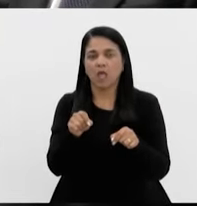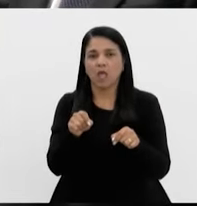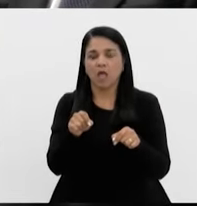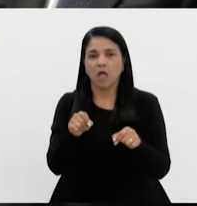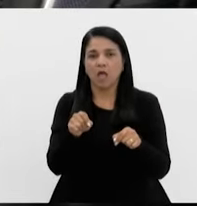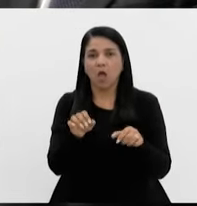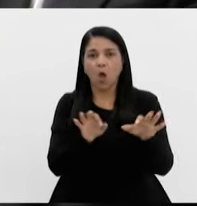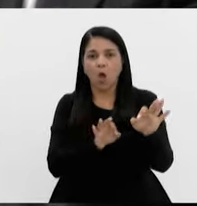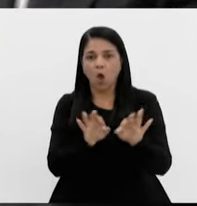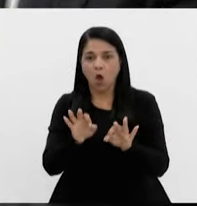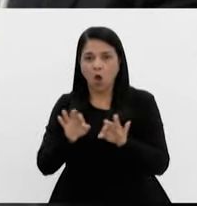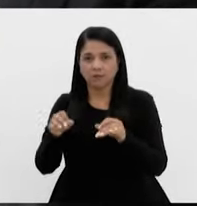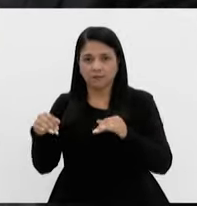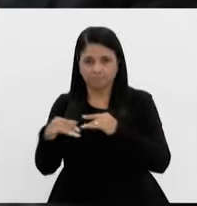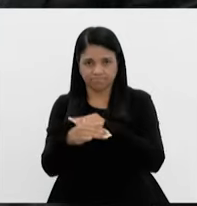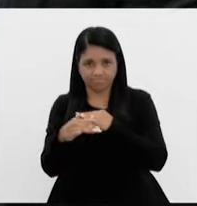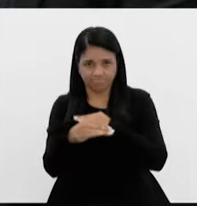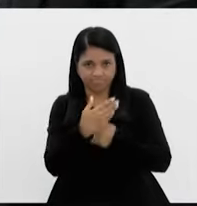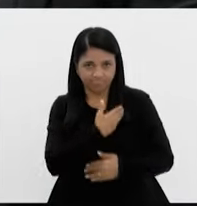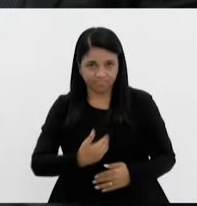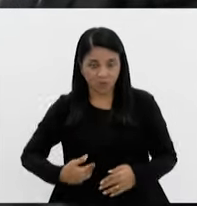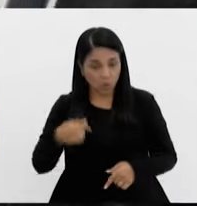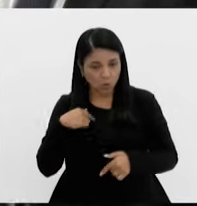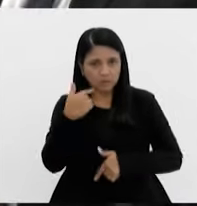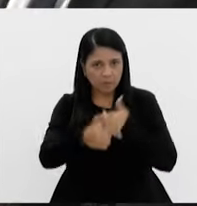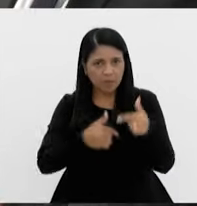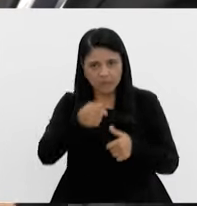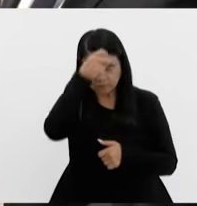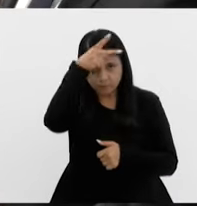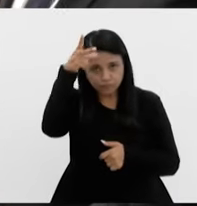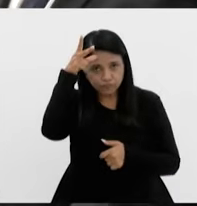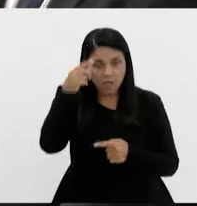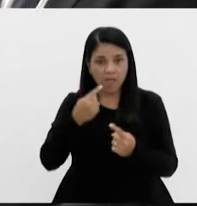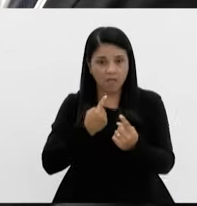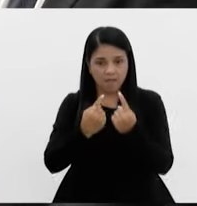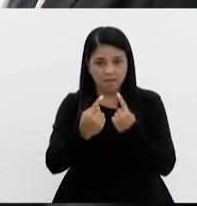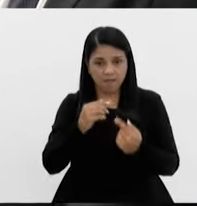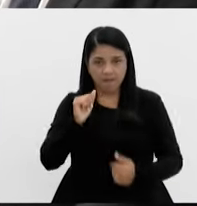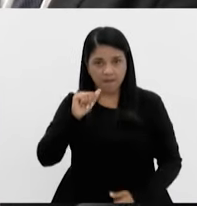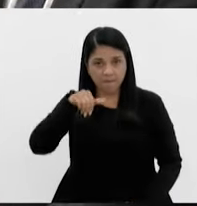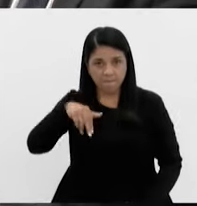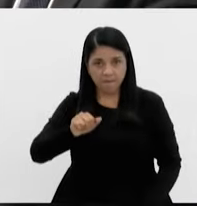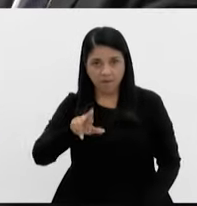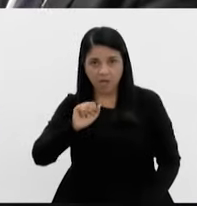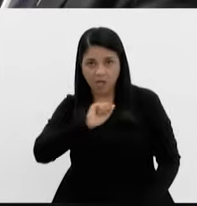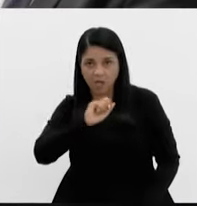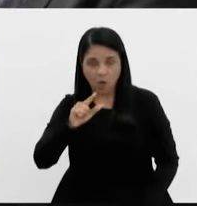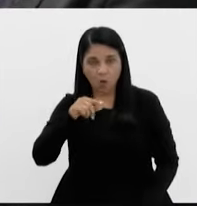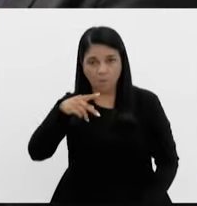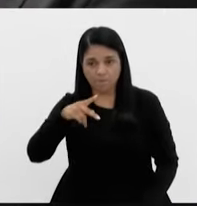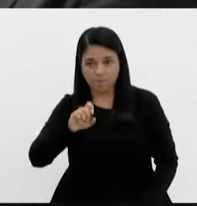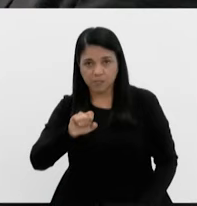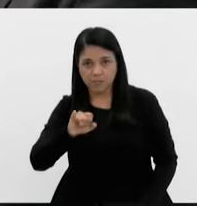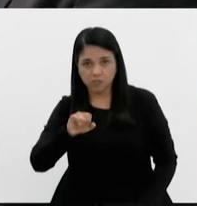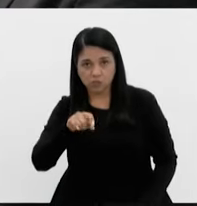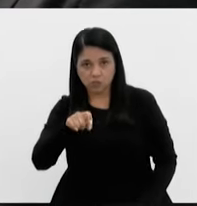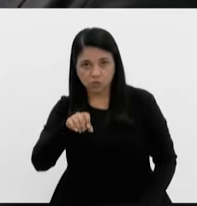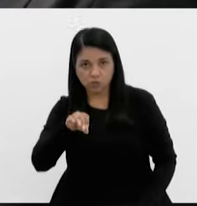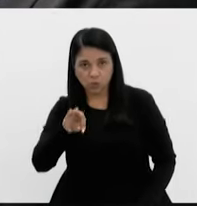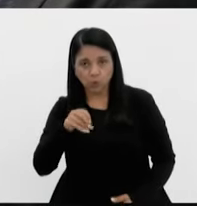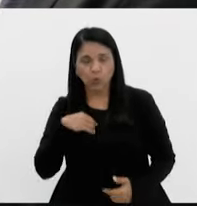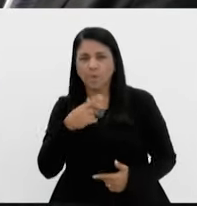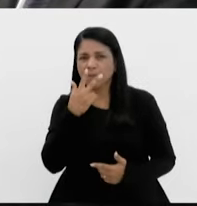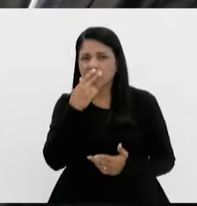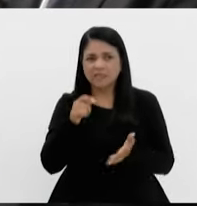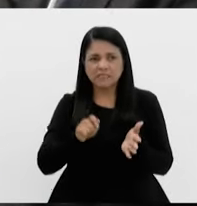público eu trabalhei no município de Niterói e Amaral Peixoto hoje se transformou numa Cracolândia